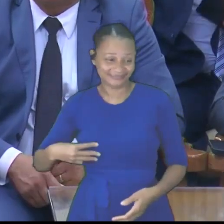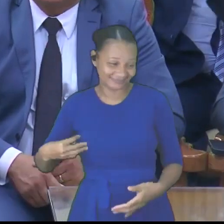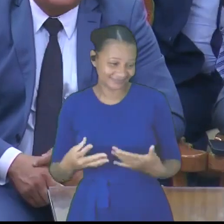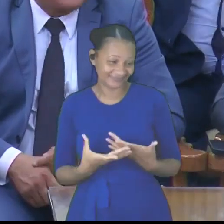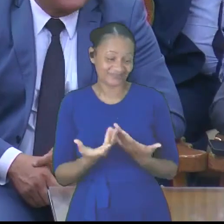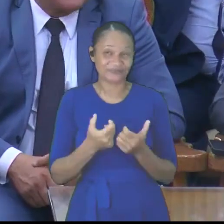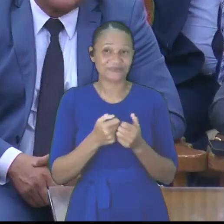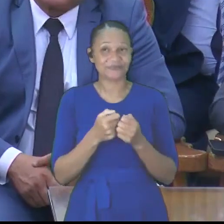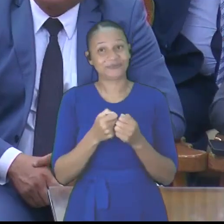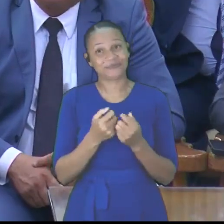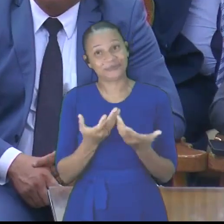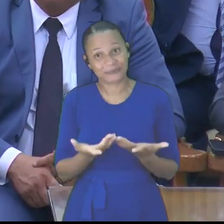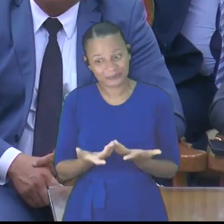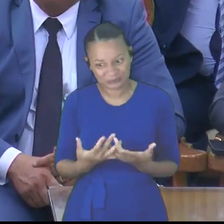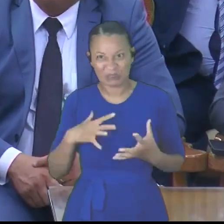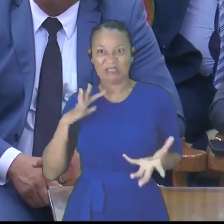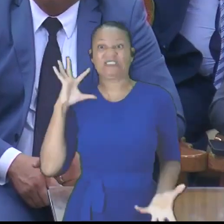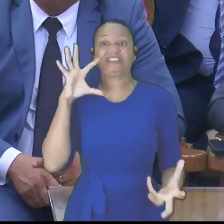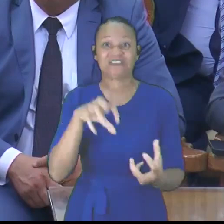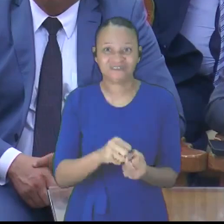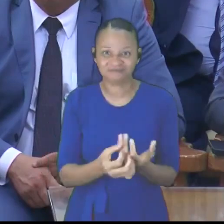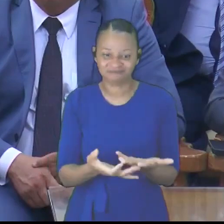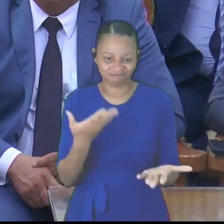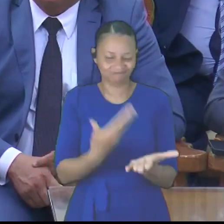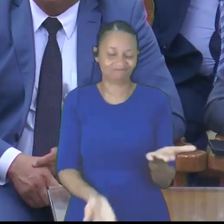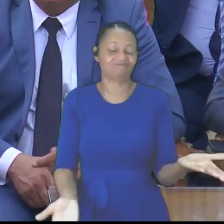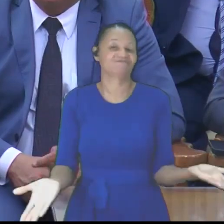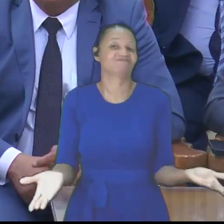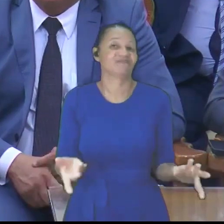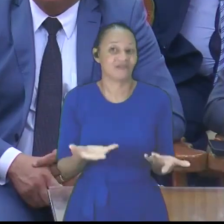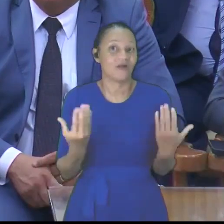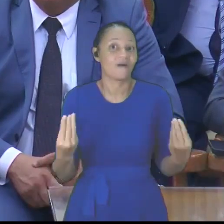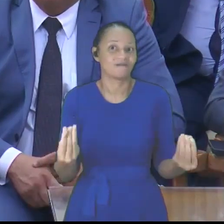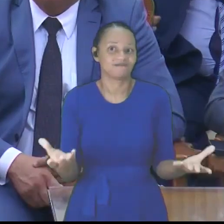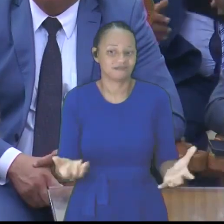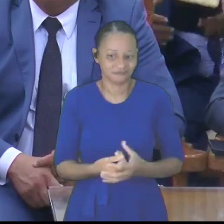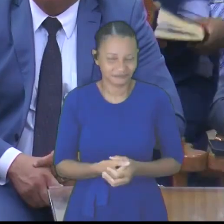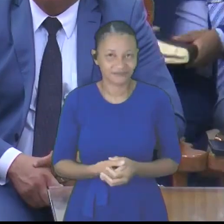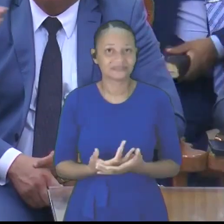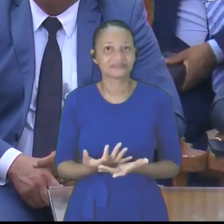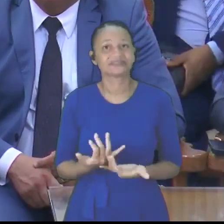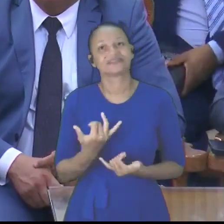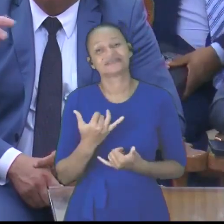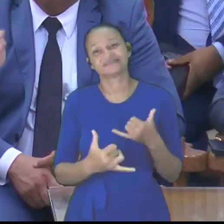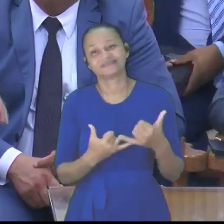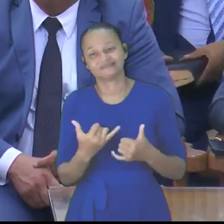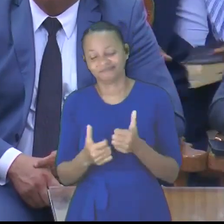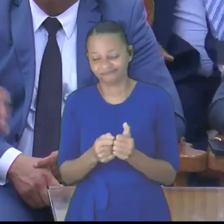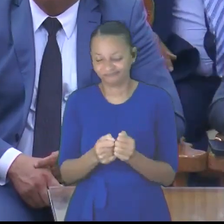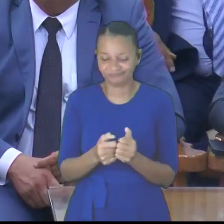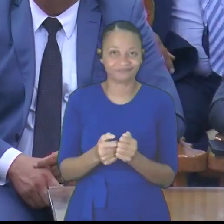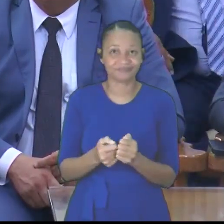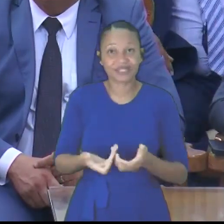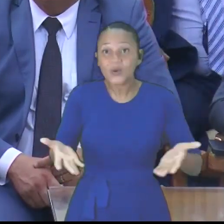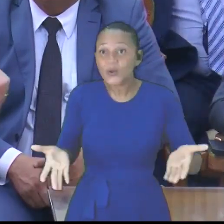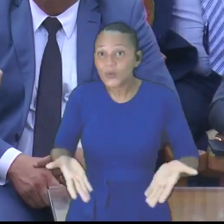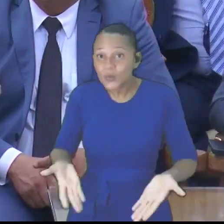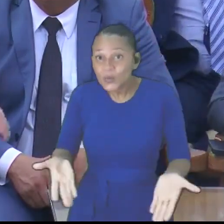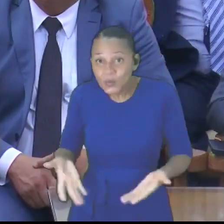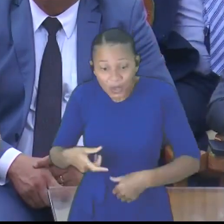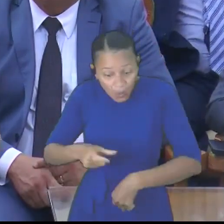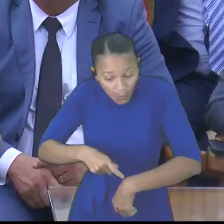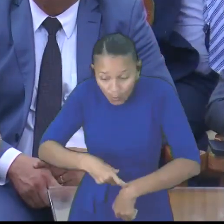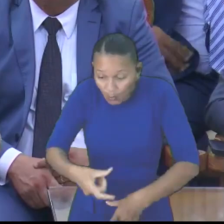que depois vira um tigrão e te engole. Tem crente agora que está brincando com jogos. Agora, nessa